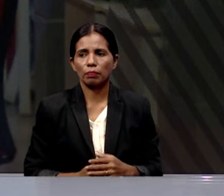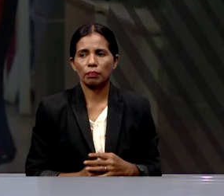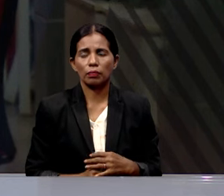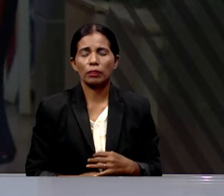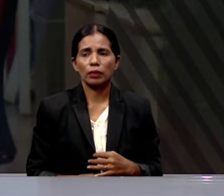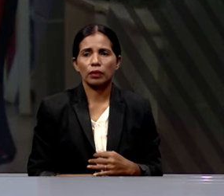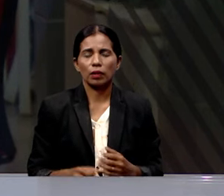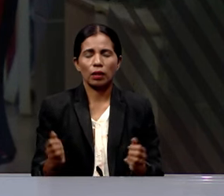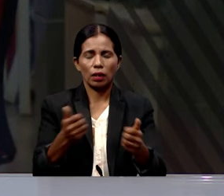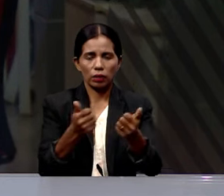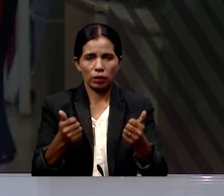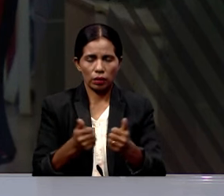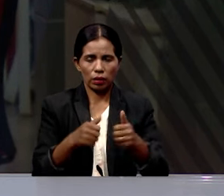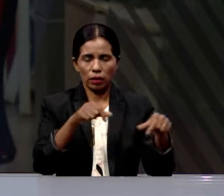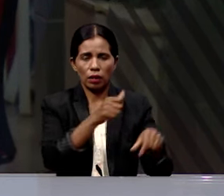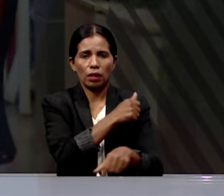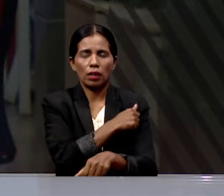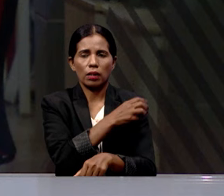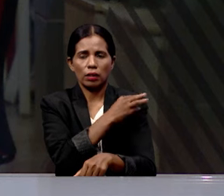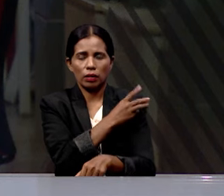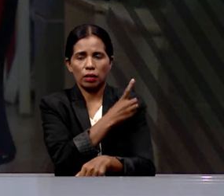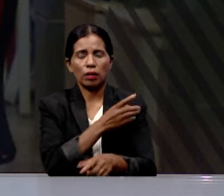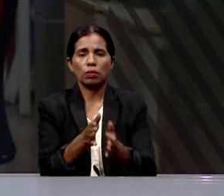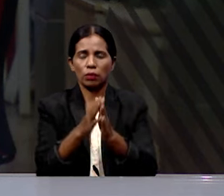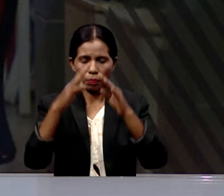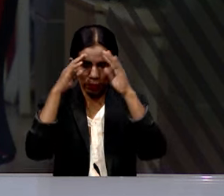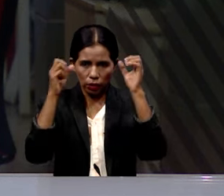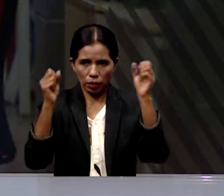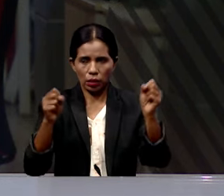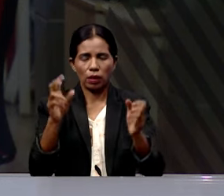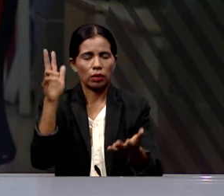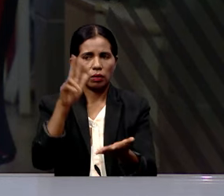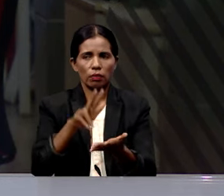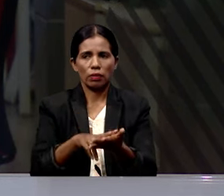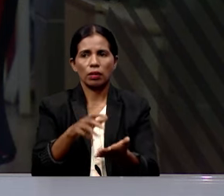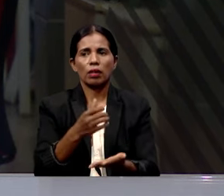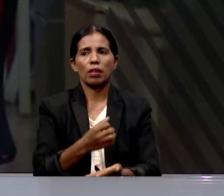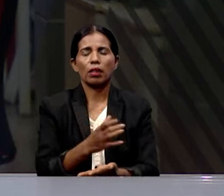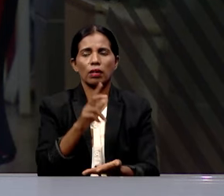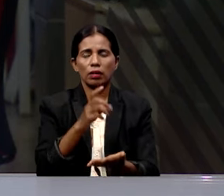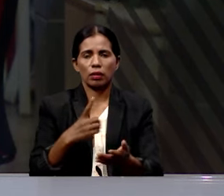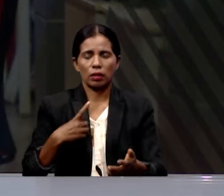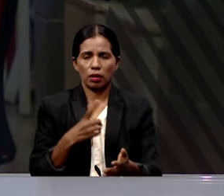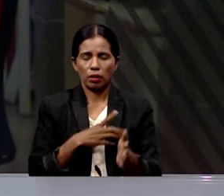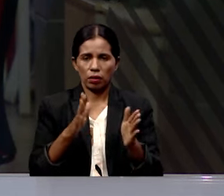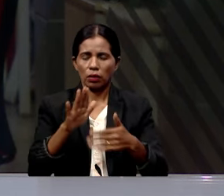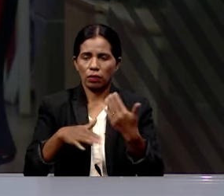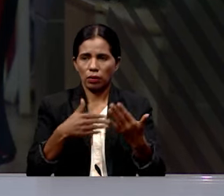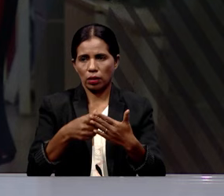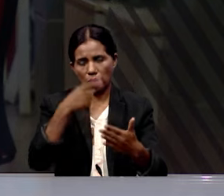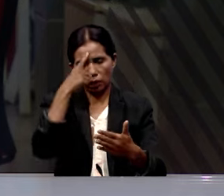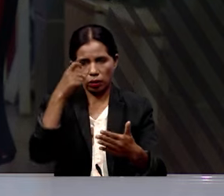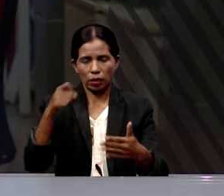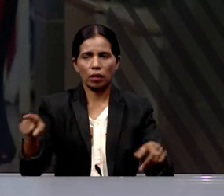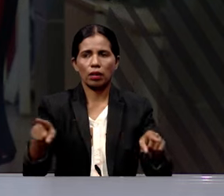Sessão à liberdeficiência mata em Timor-Leste, o Presidente da República, a veta lei atribuição subsídio para deputado Cira, também considera